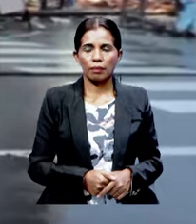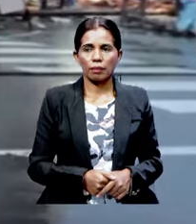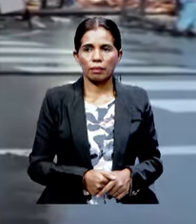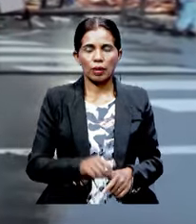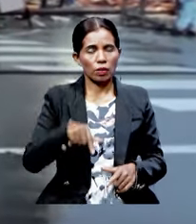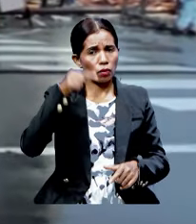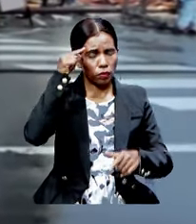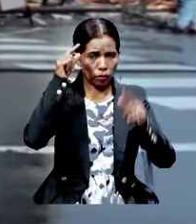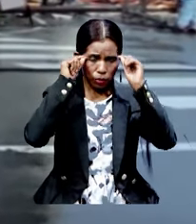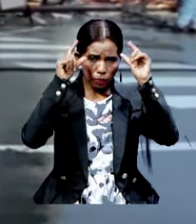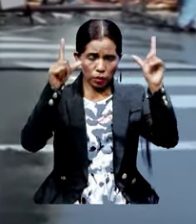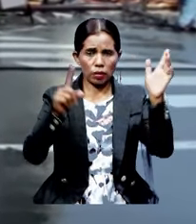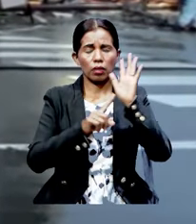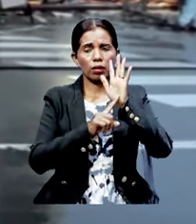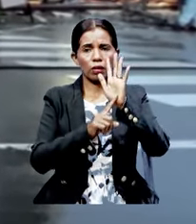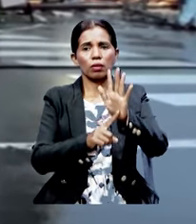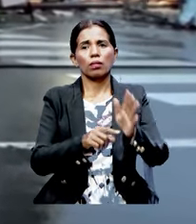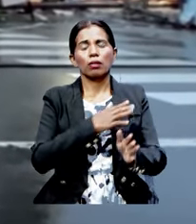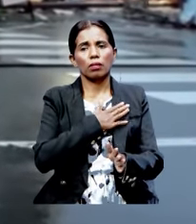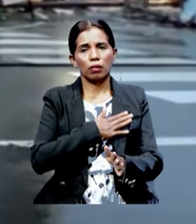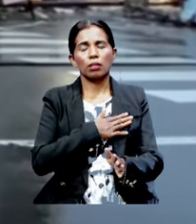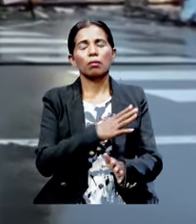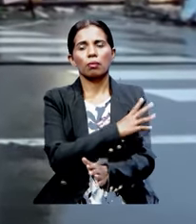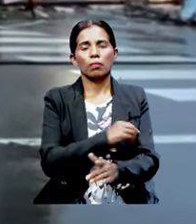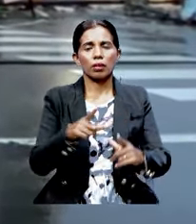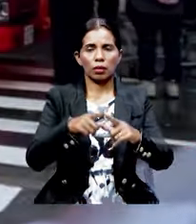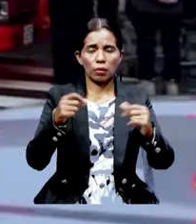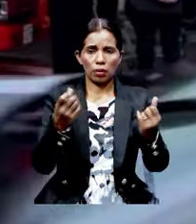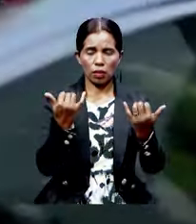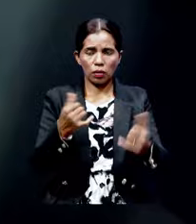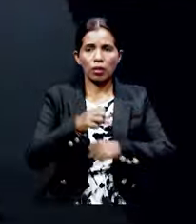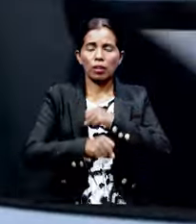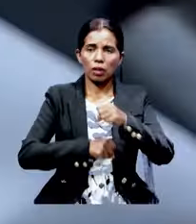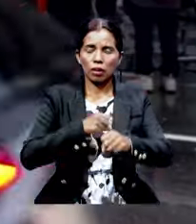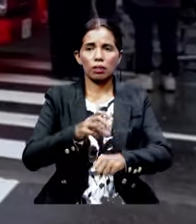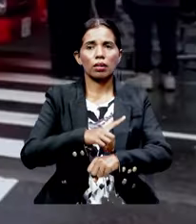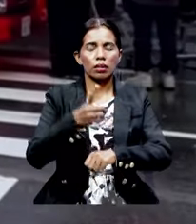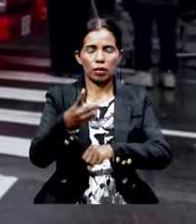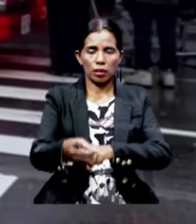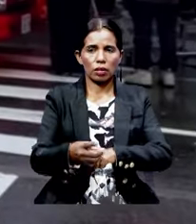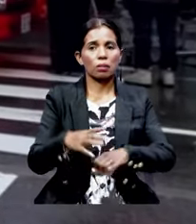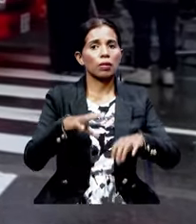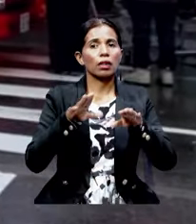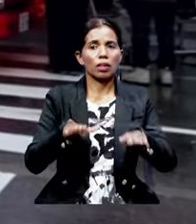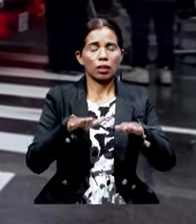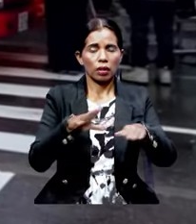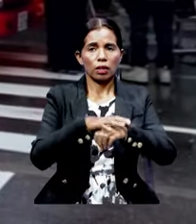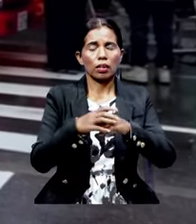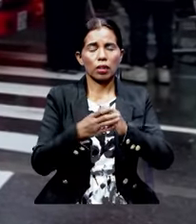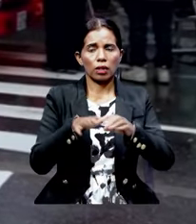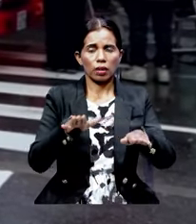Governo Timor-Leste atou solidariedade para o Japão, na horas que sofre calamidade, já foi na contexto na Kdoko, com